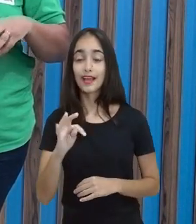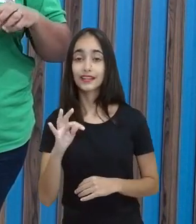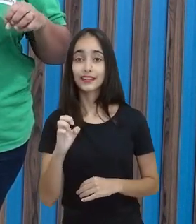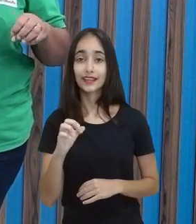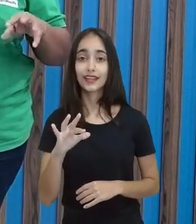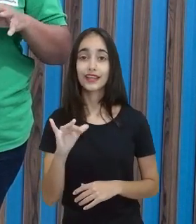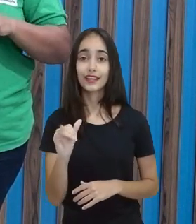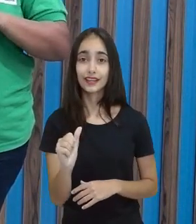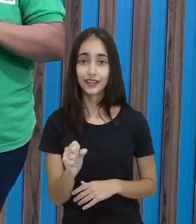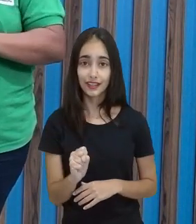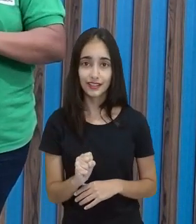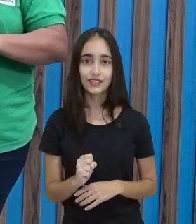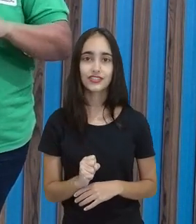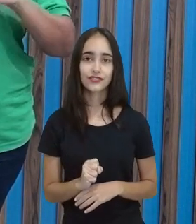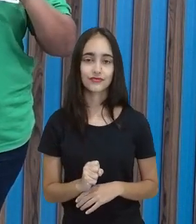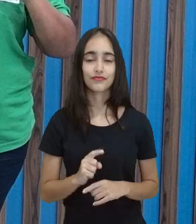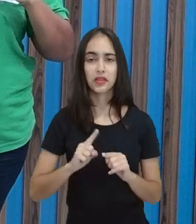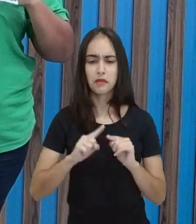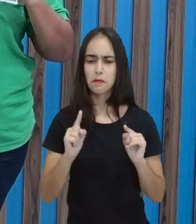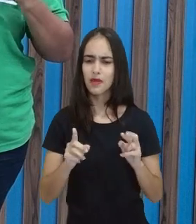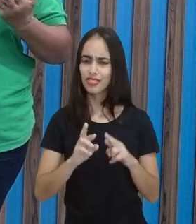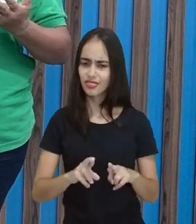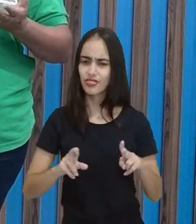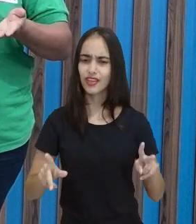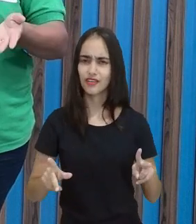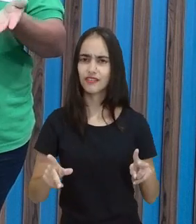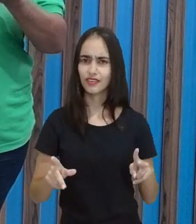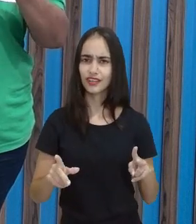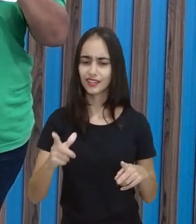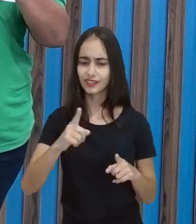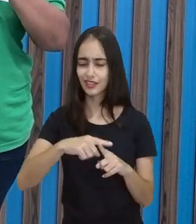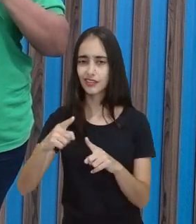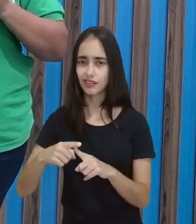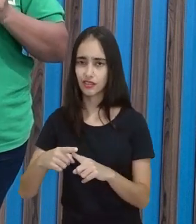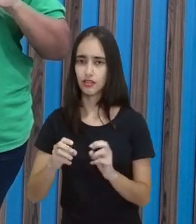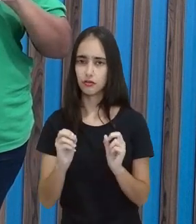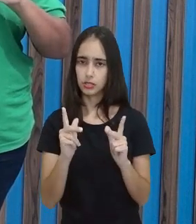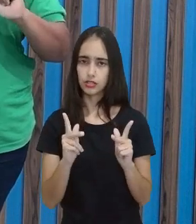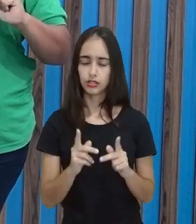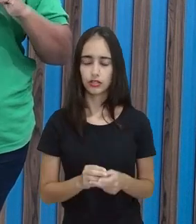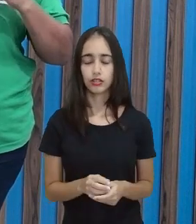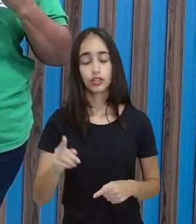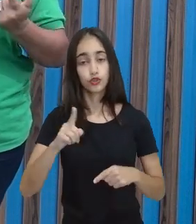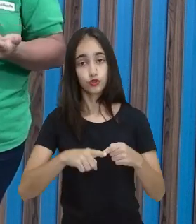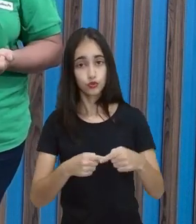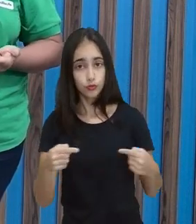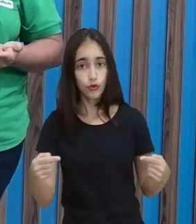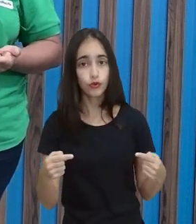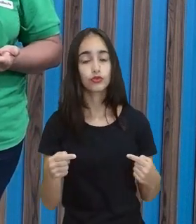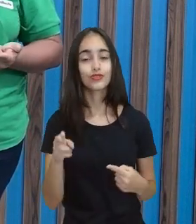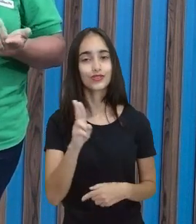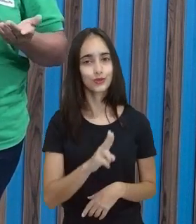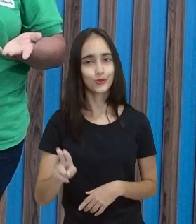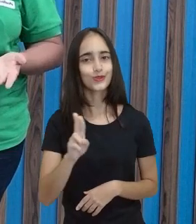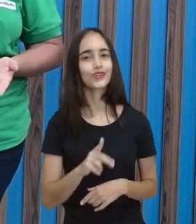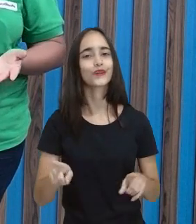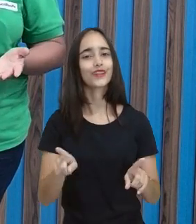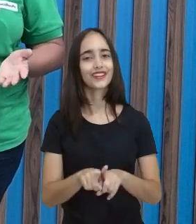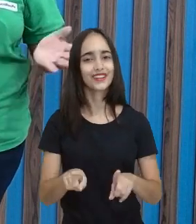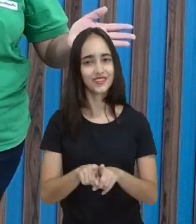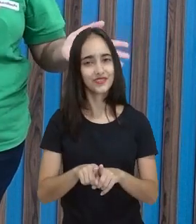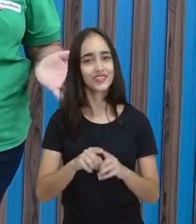diferentes. São matérias de origem diferentes. E os produtos, eles são feitos a partir de uma matéria-prima, que